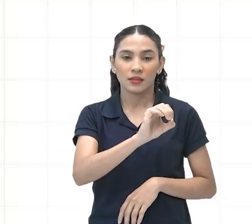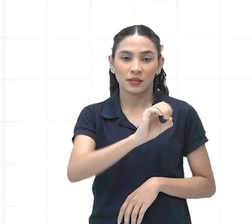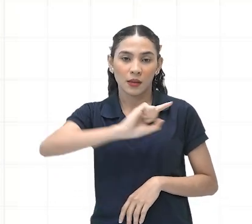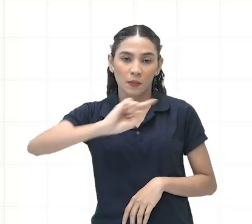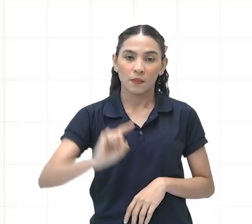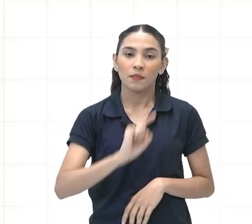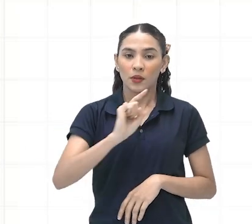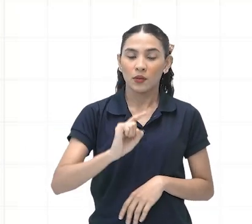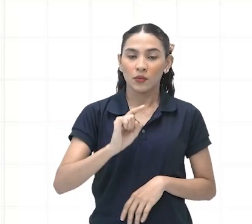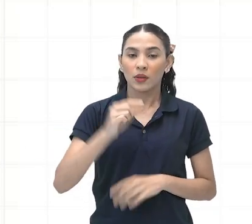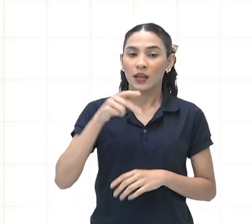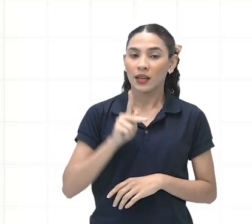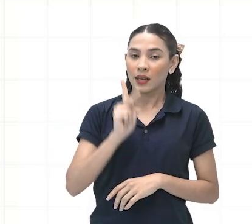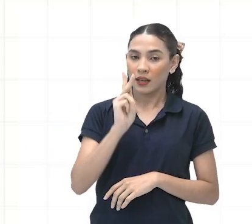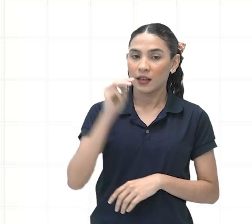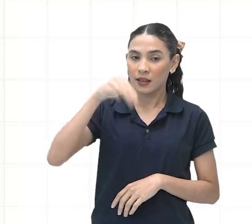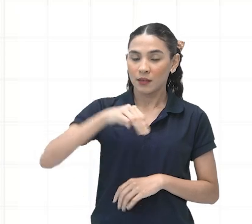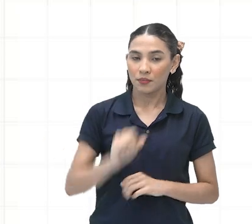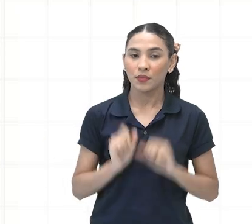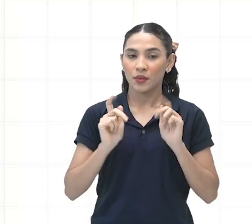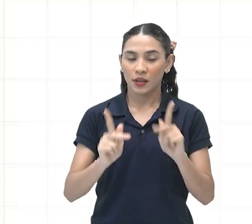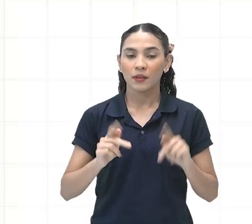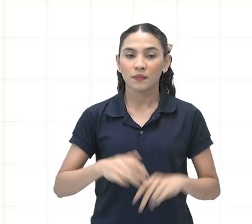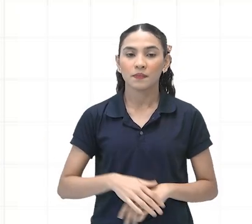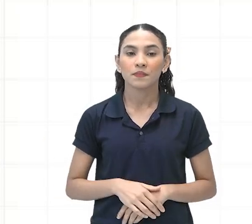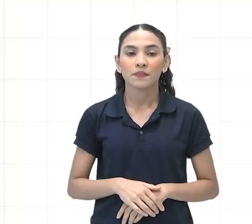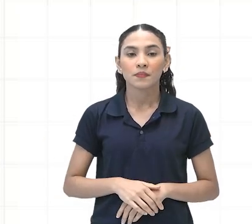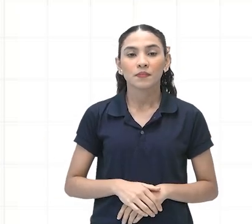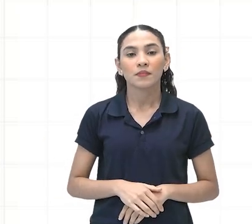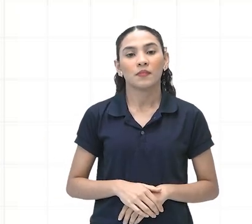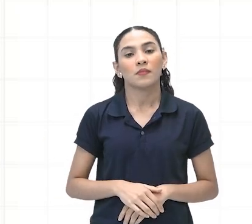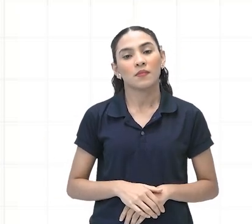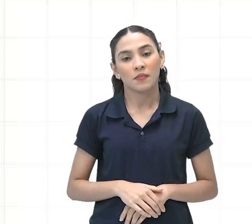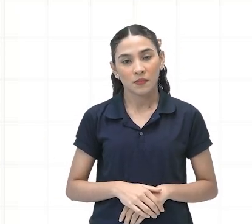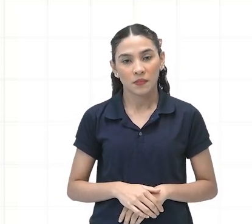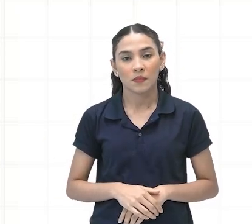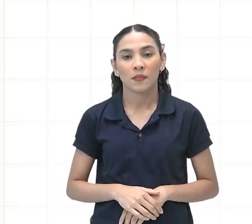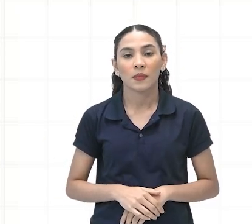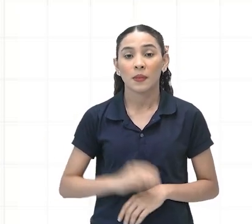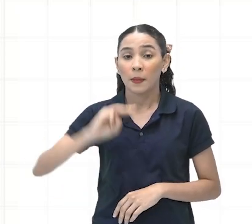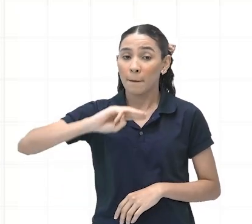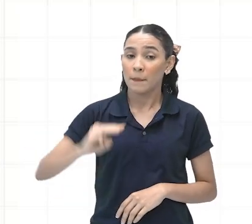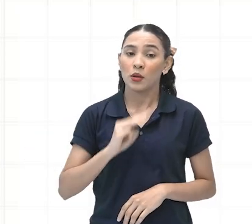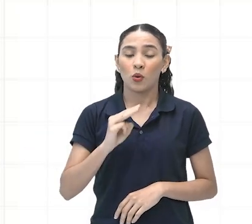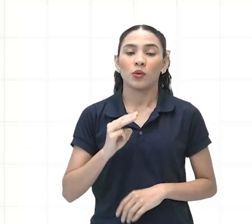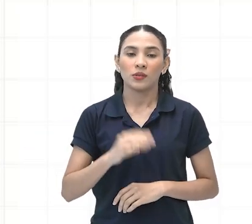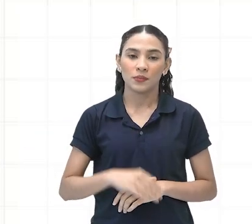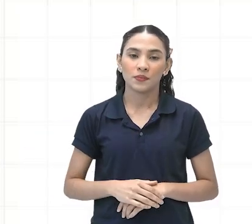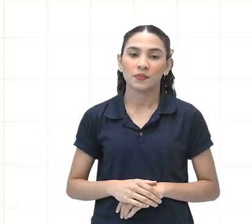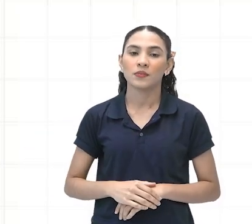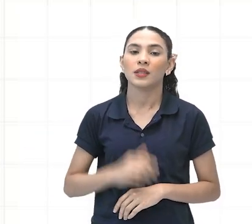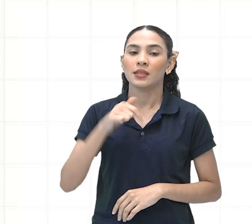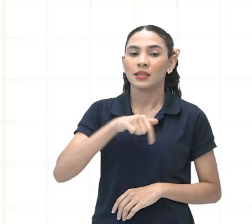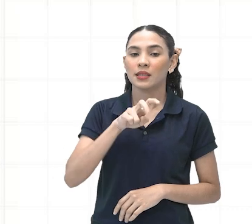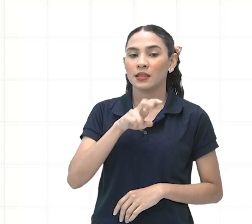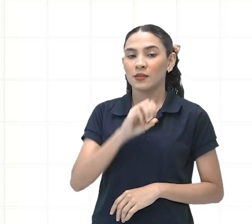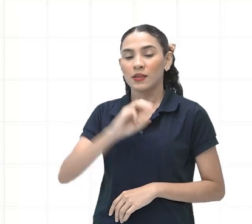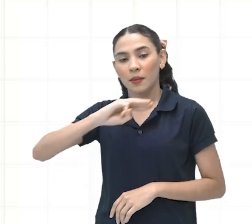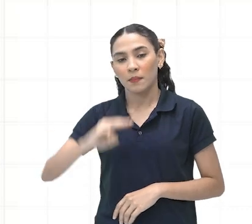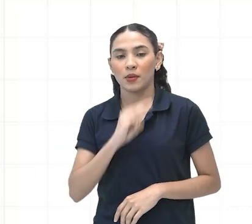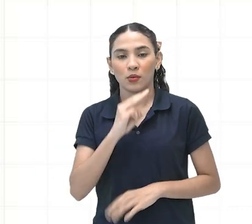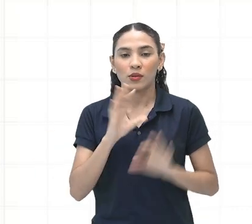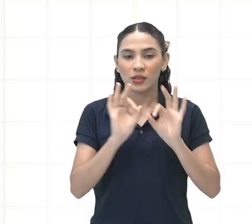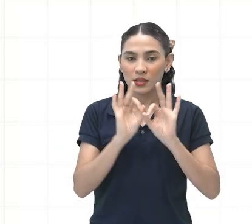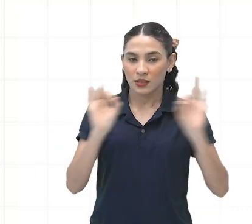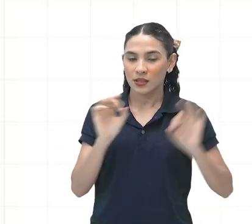750 mil quilômetros, correto? Então, 750 milhões, perdão. 750 milhões de